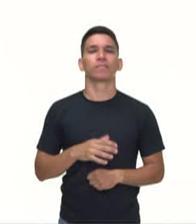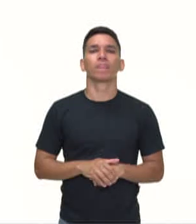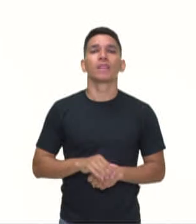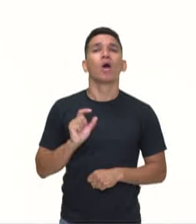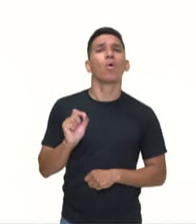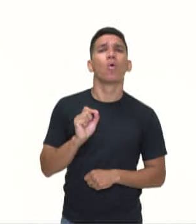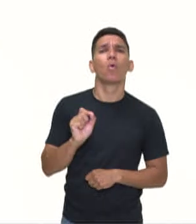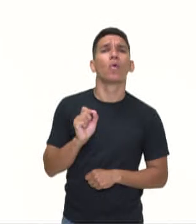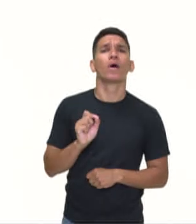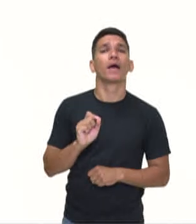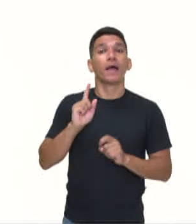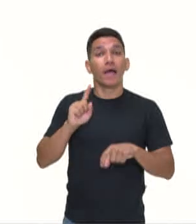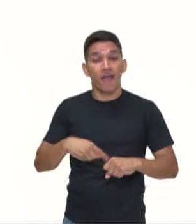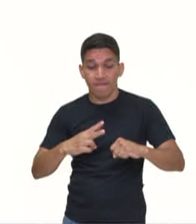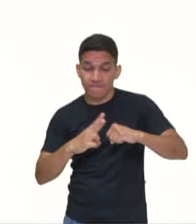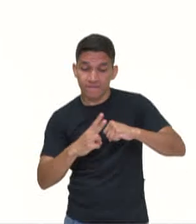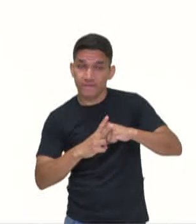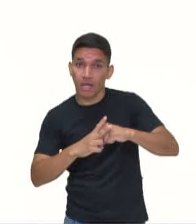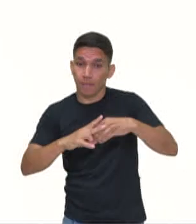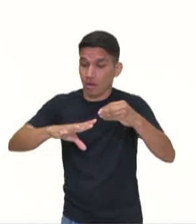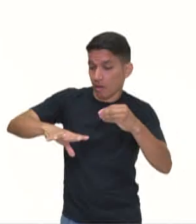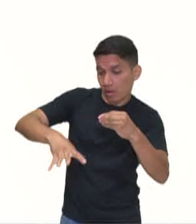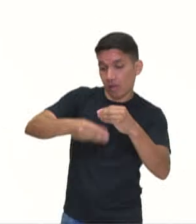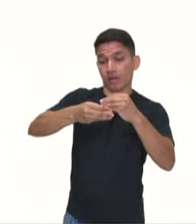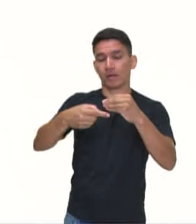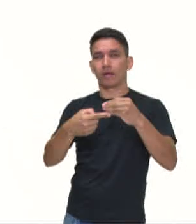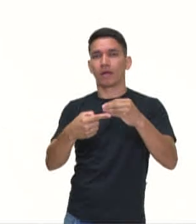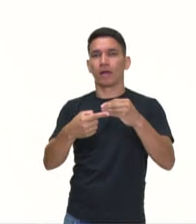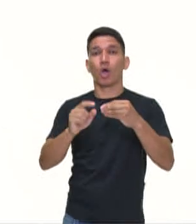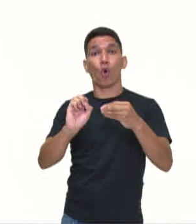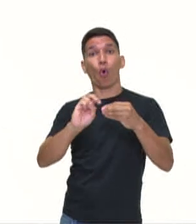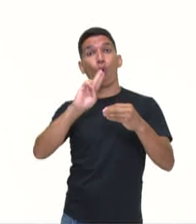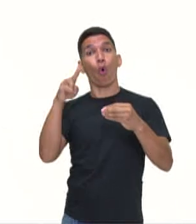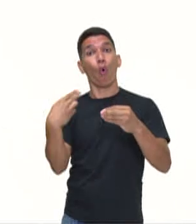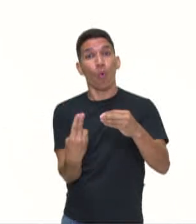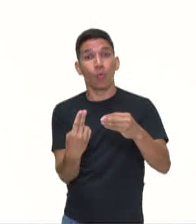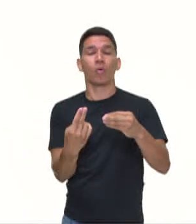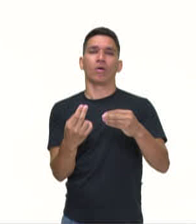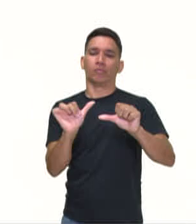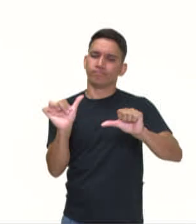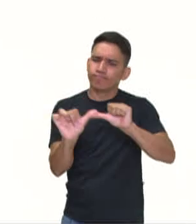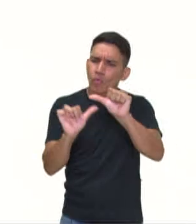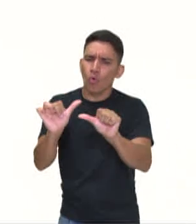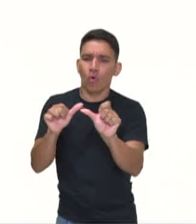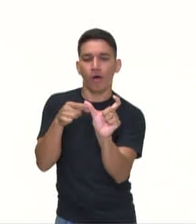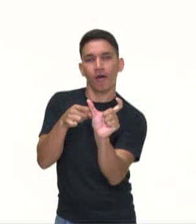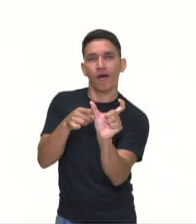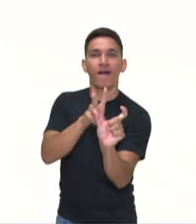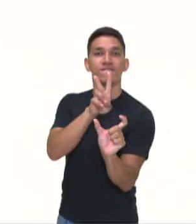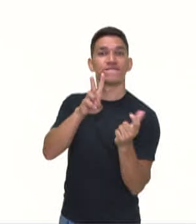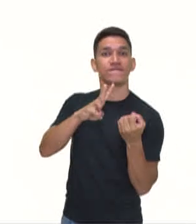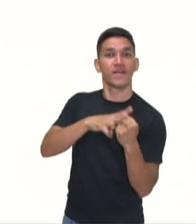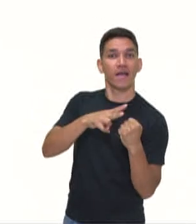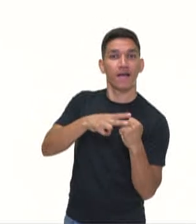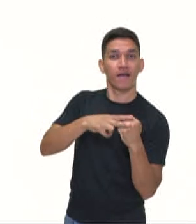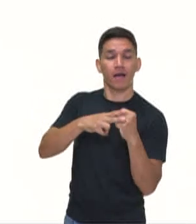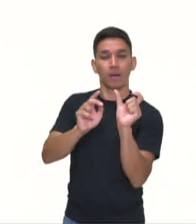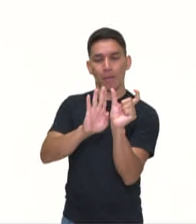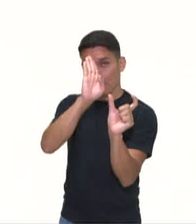verbos auxiliares utilizados para complementar ou para mudar o sentido dos verbos principais nas frases. Por